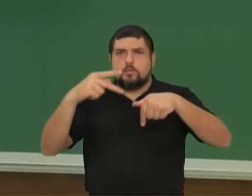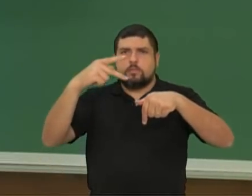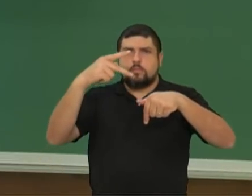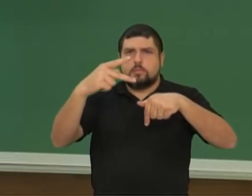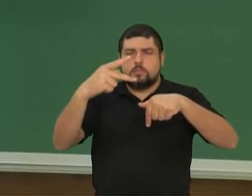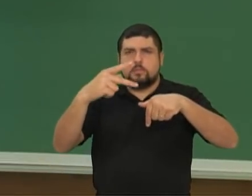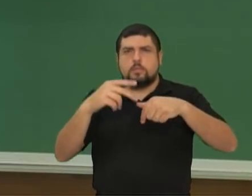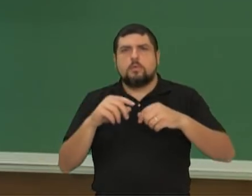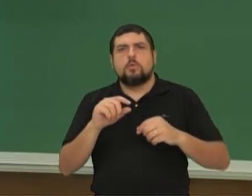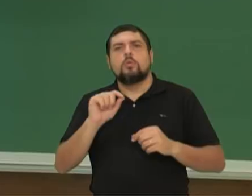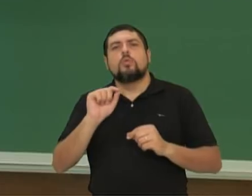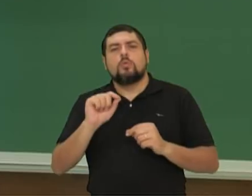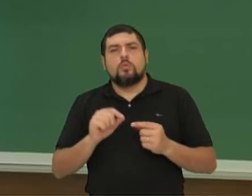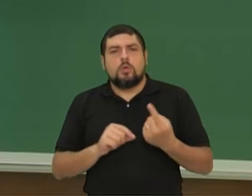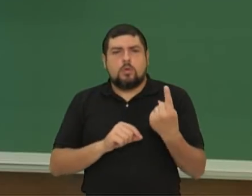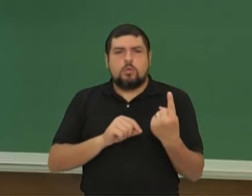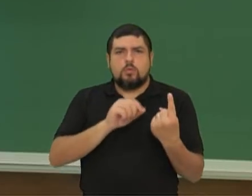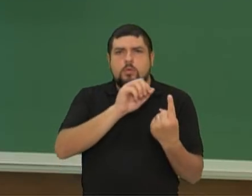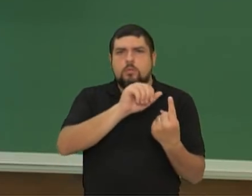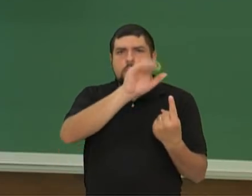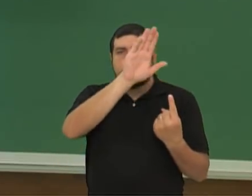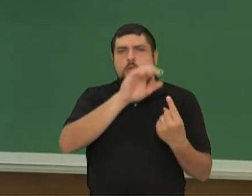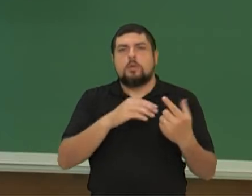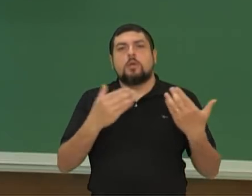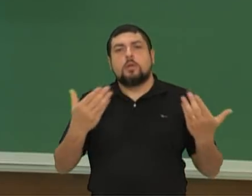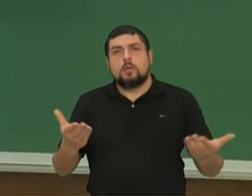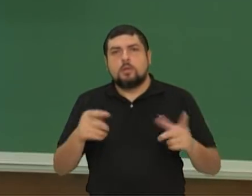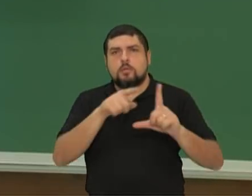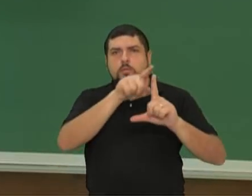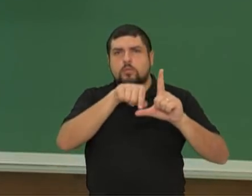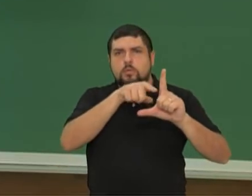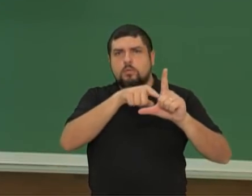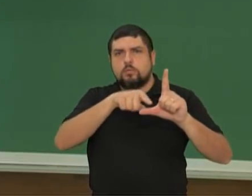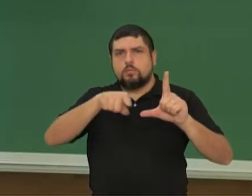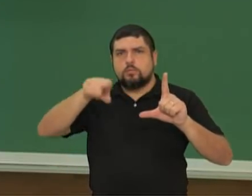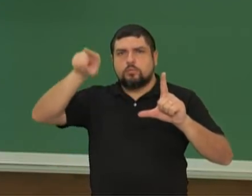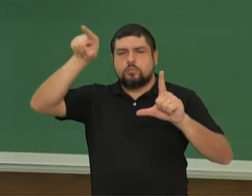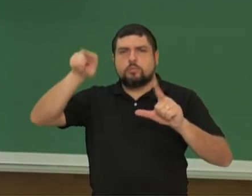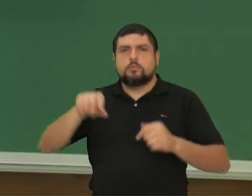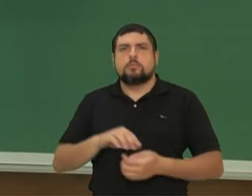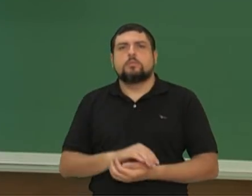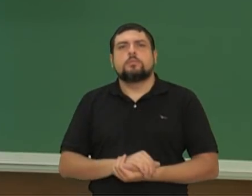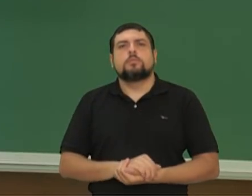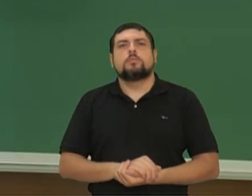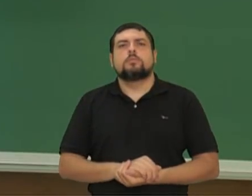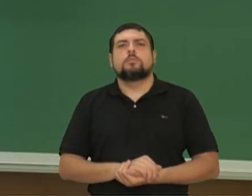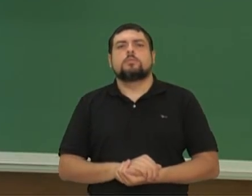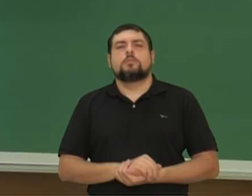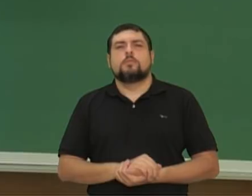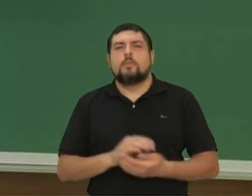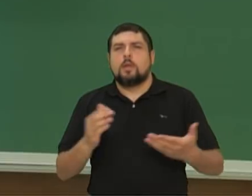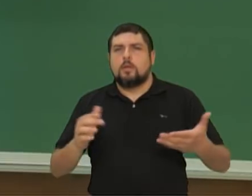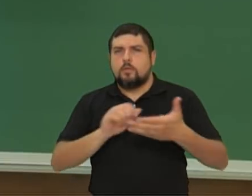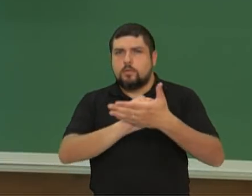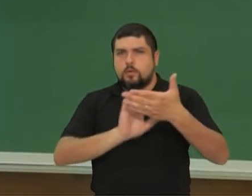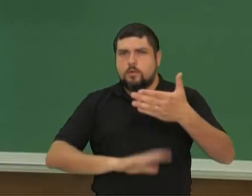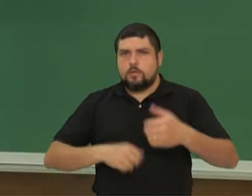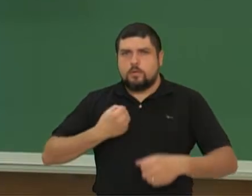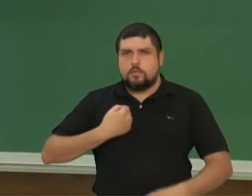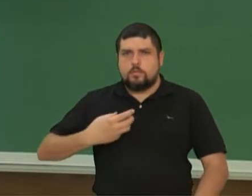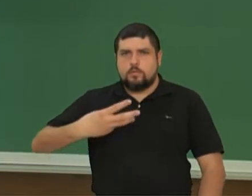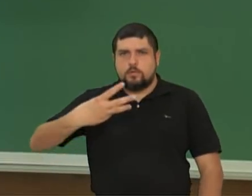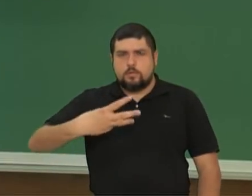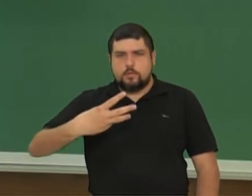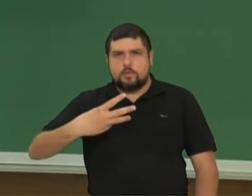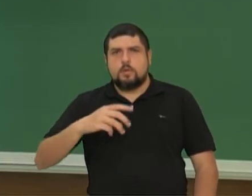base é maior que 1, então a função é crescente. Muito bem. Exercício 3, vamos